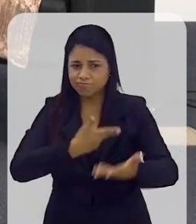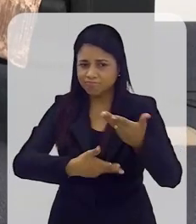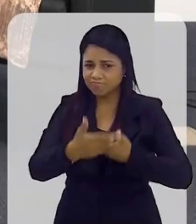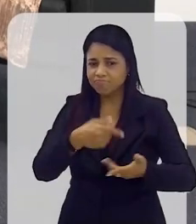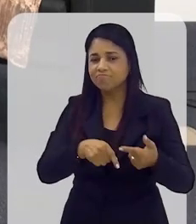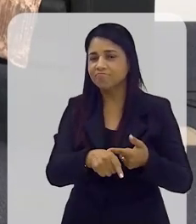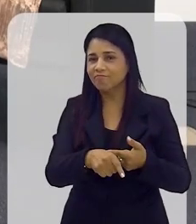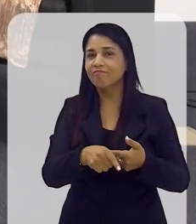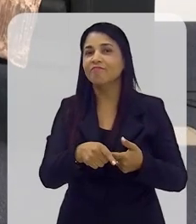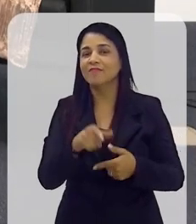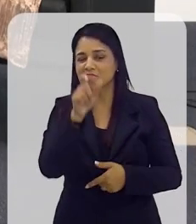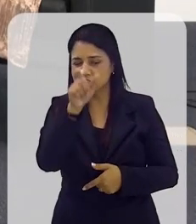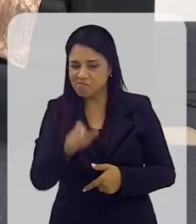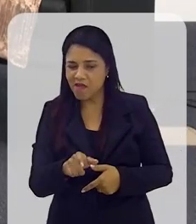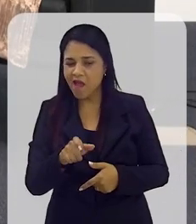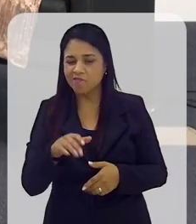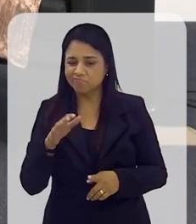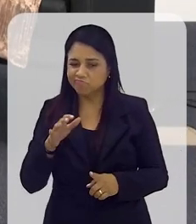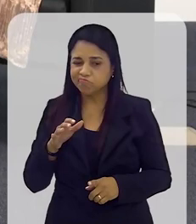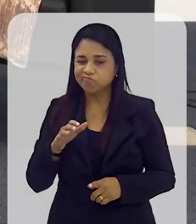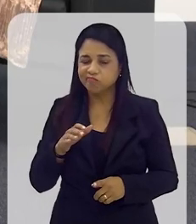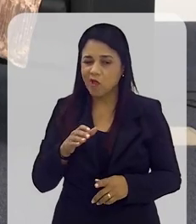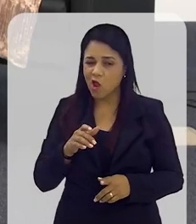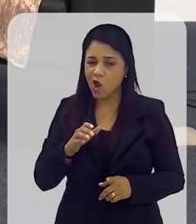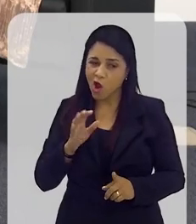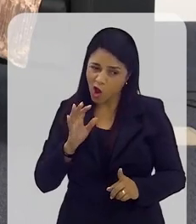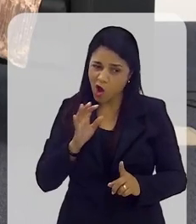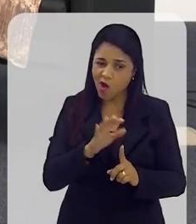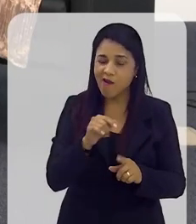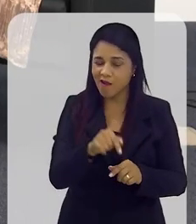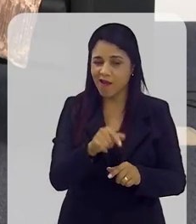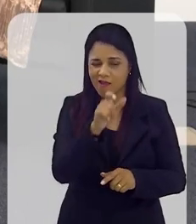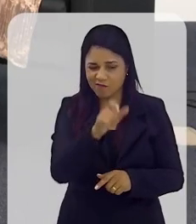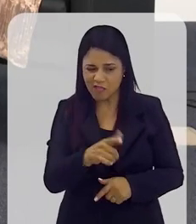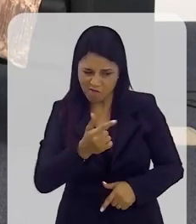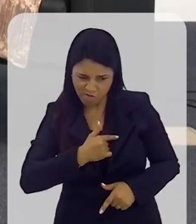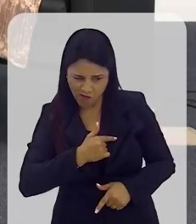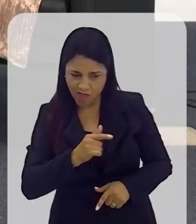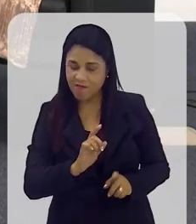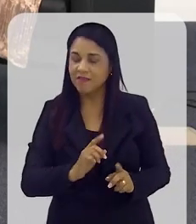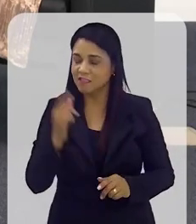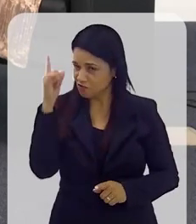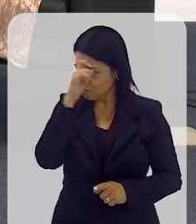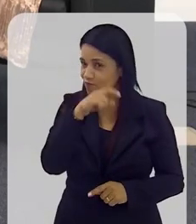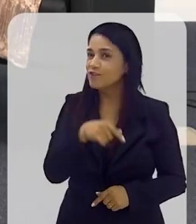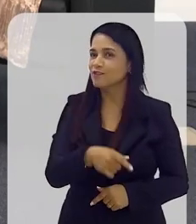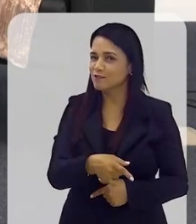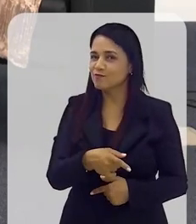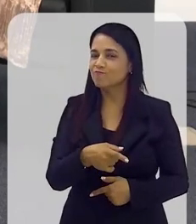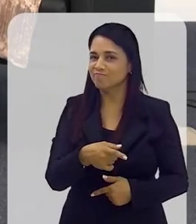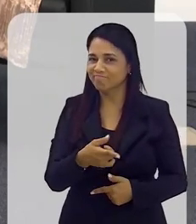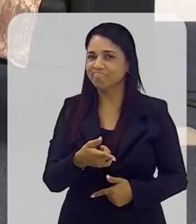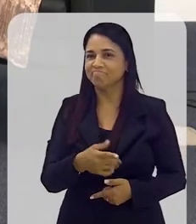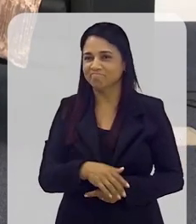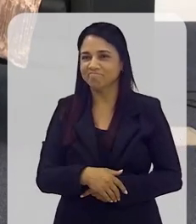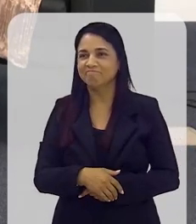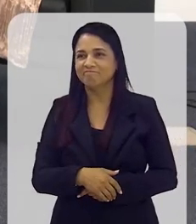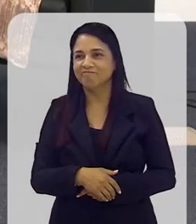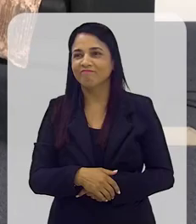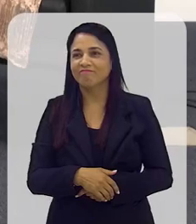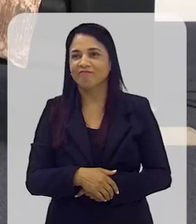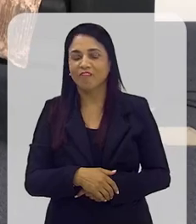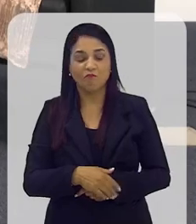aquele molequinho ali, vai ser bem difícil alguém chegar e falar assim, você é feio. Vai ser bem difícil de falar isso para ele,